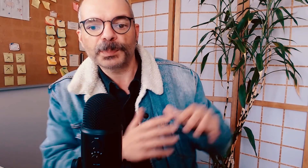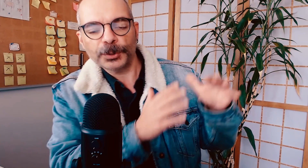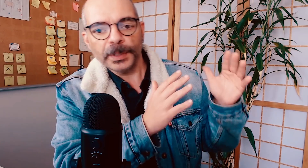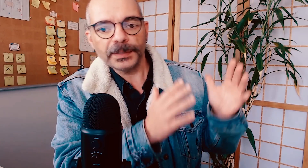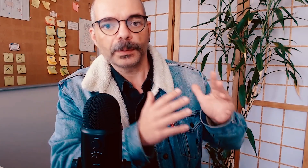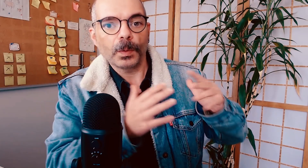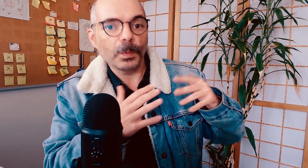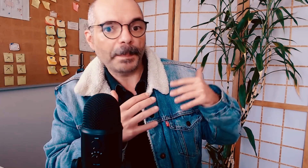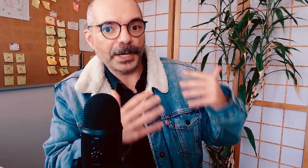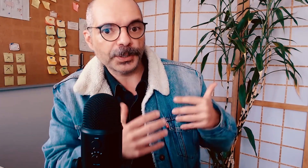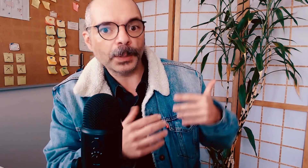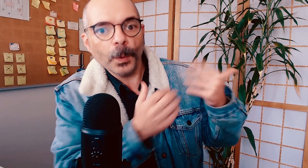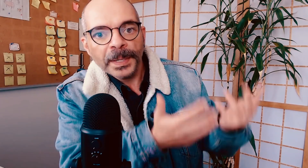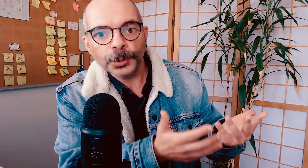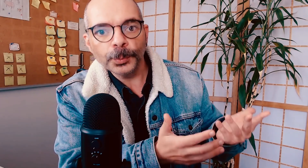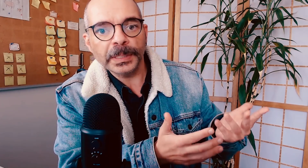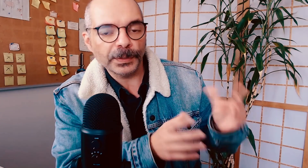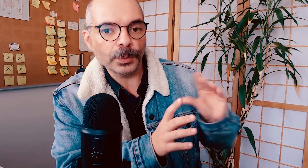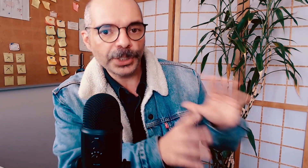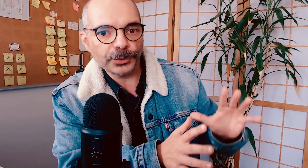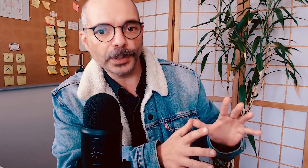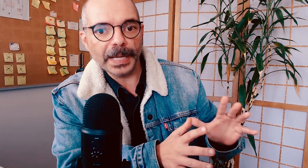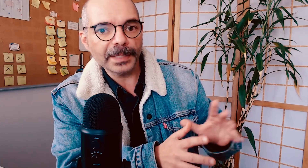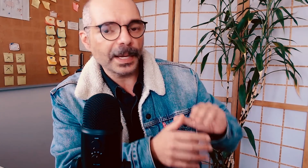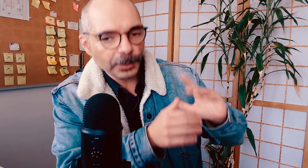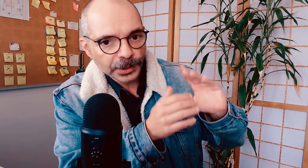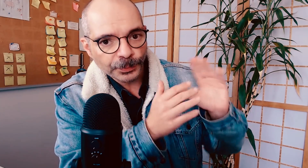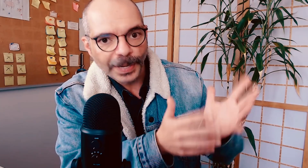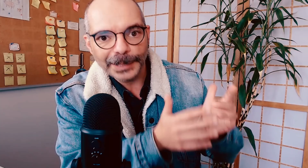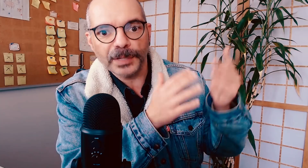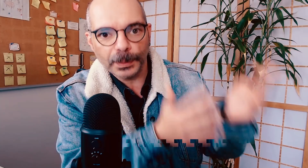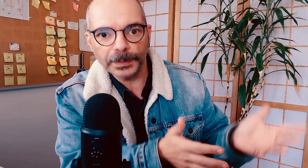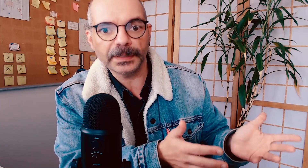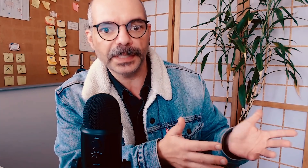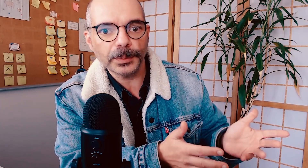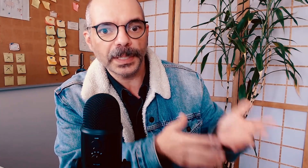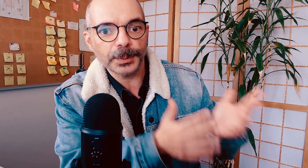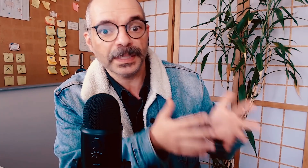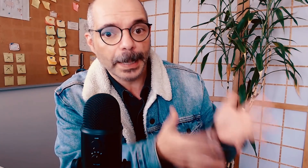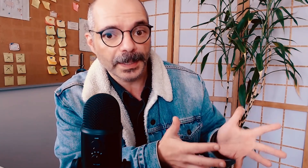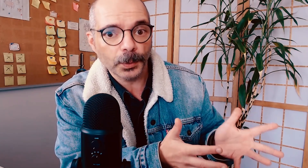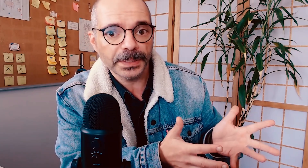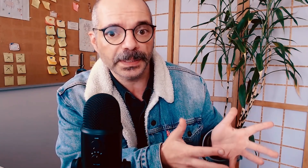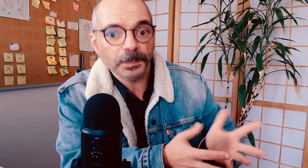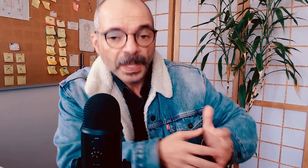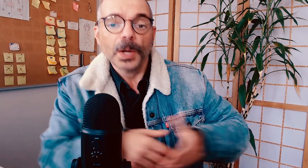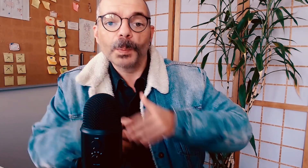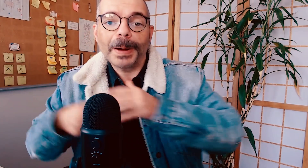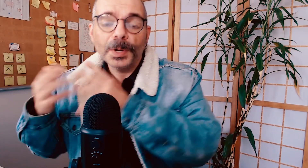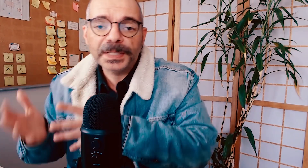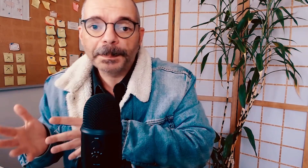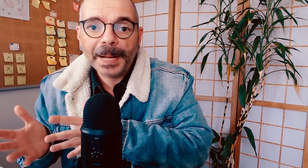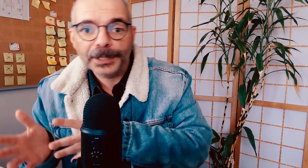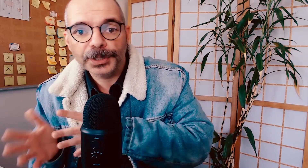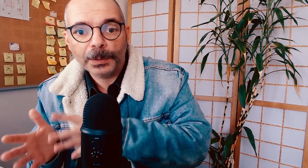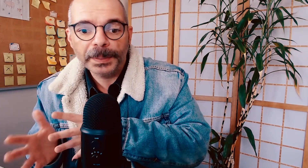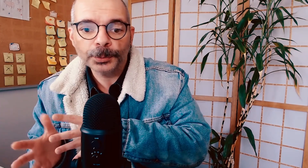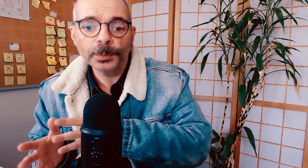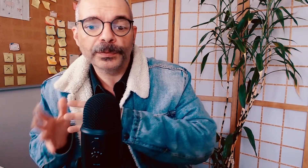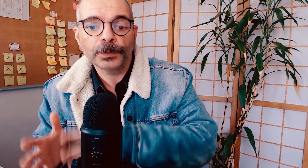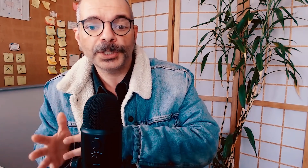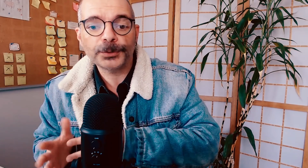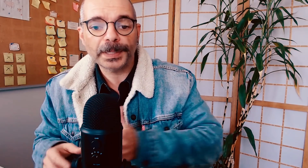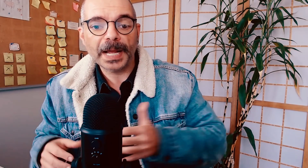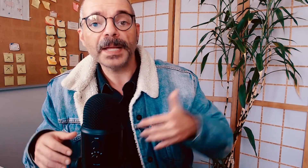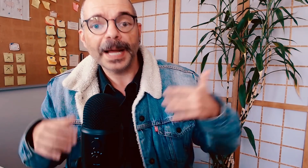parte das pessoas, ou uma parte da cobertura, ficou direcionada ao que de fato estava acontecendo dentro da sala da comissão. Uma outra parte da